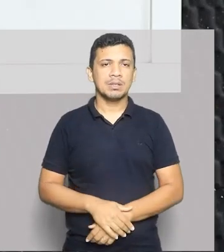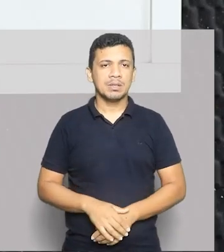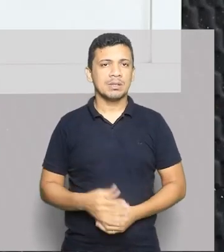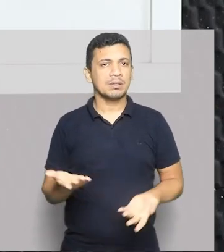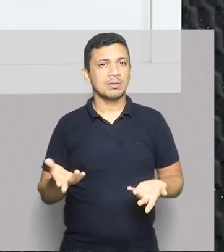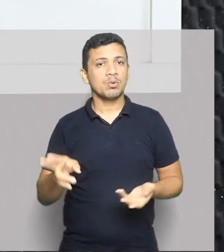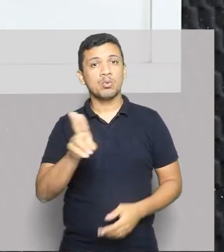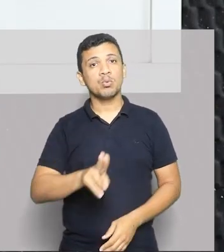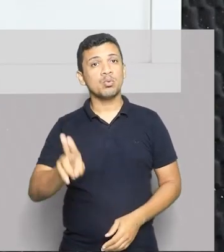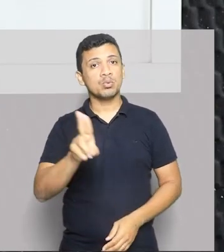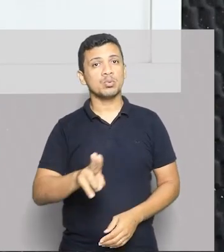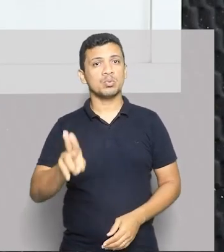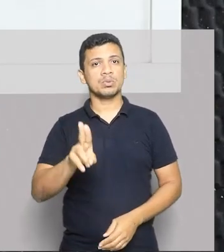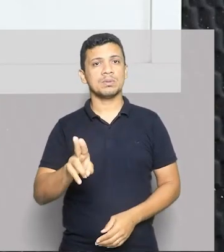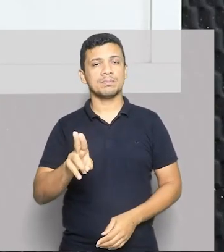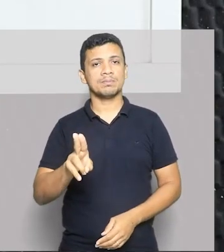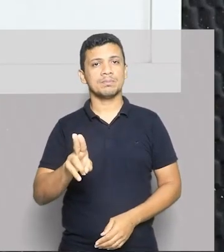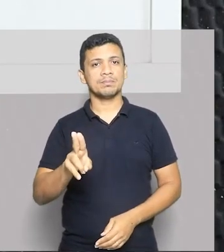usa como